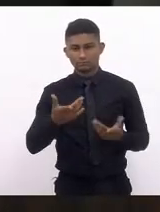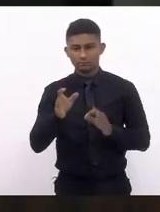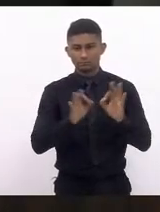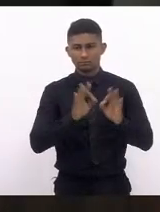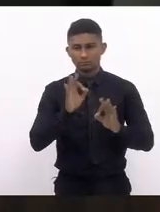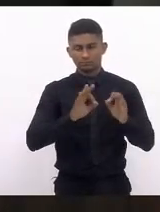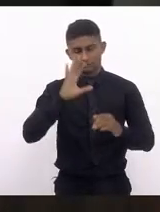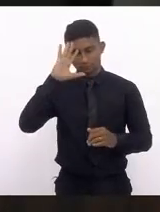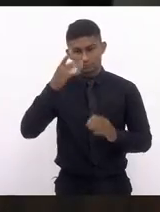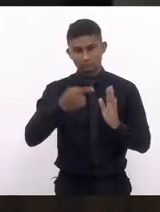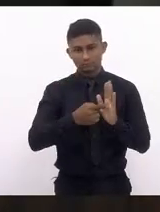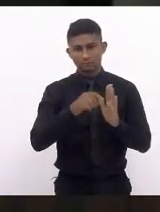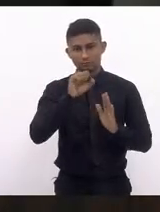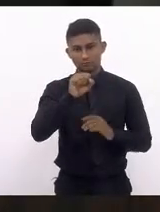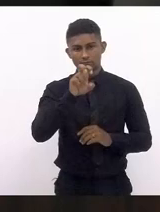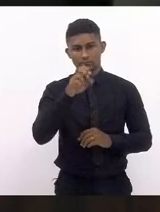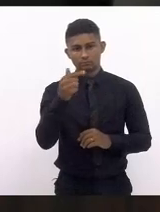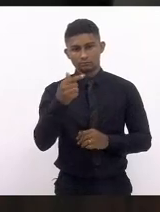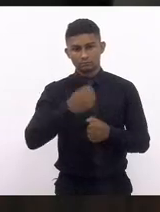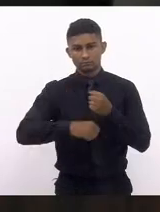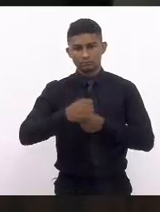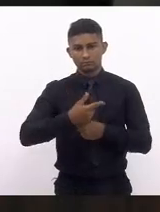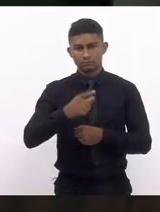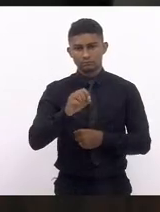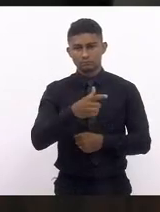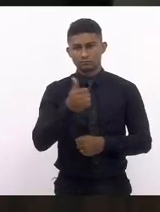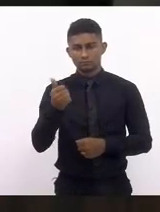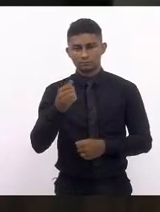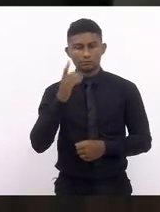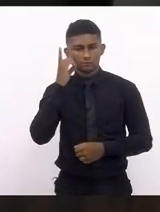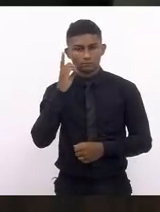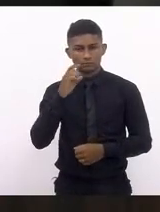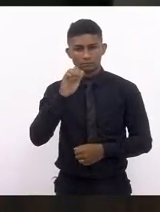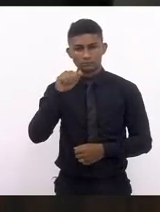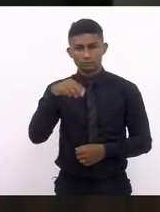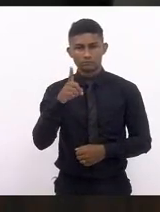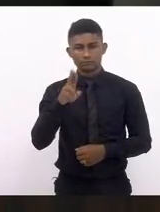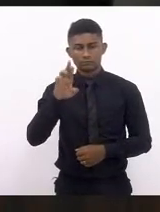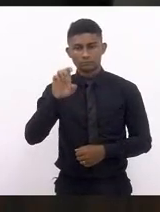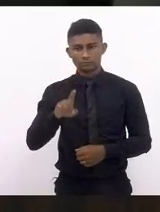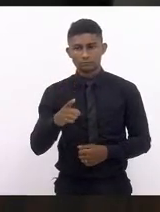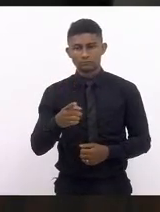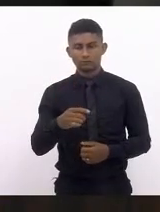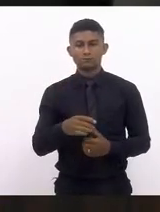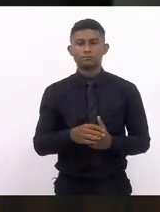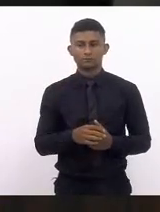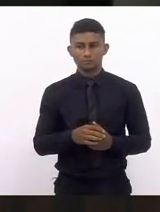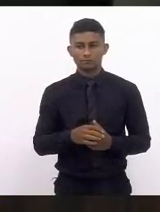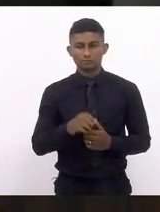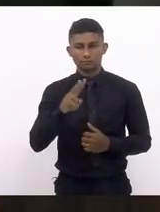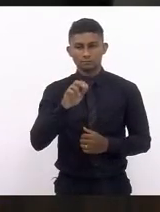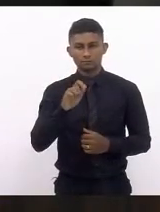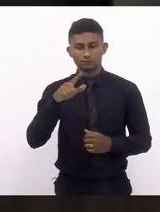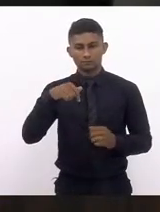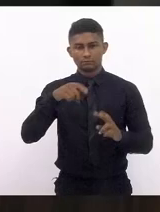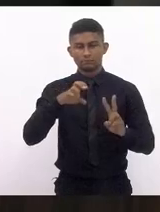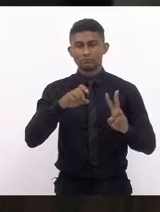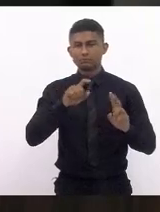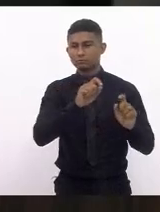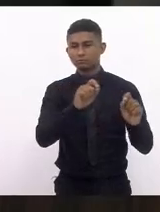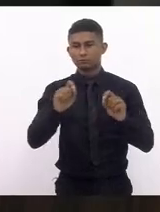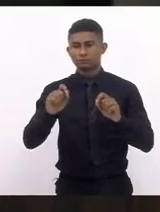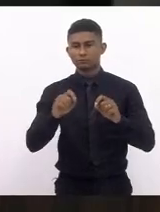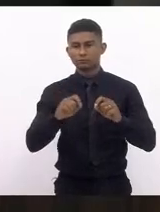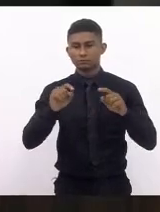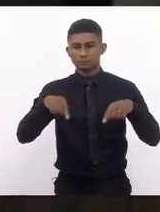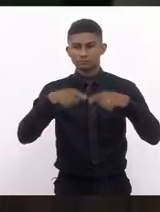nº 87 21 de autoria do deputado André Ceciliano fato será Pires Marta Rocha te ajudando Monteiro waldeck Carneiro que institui o